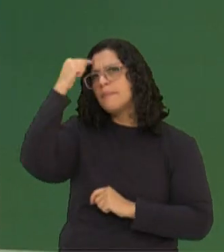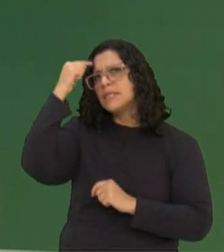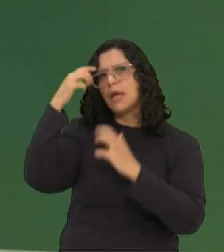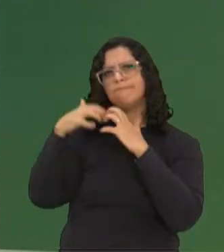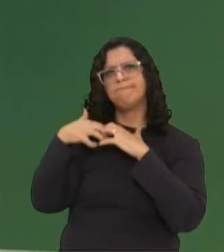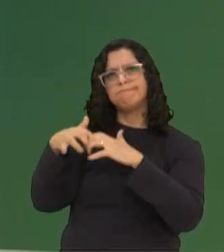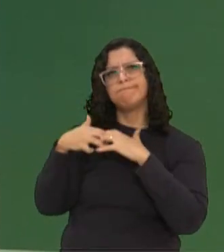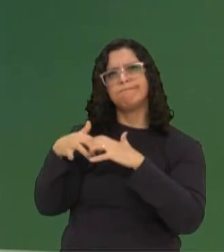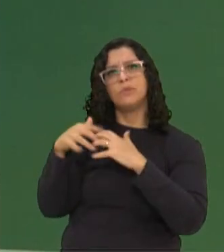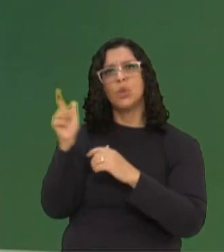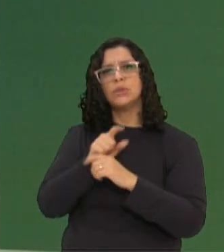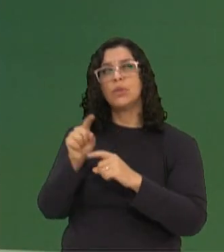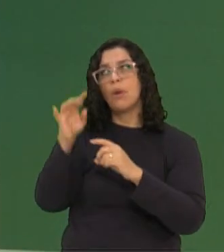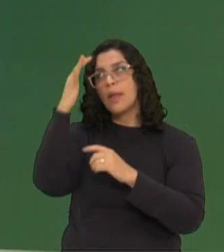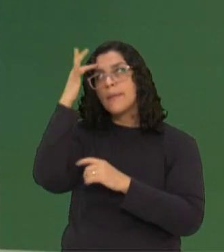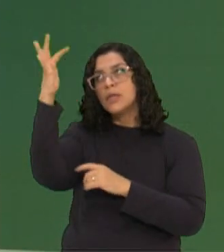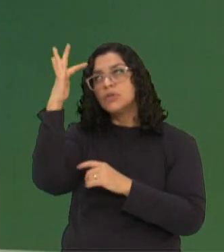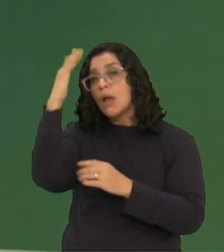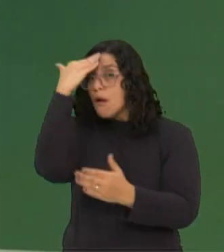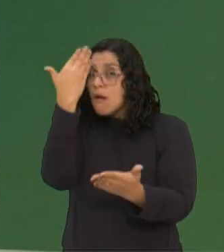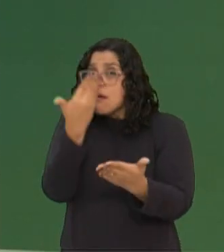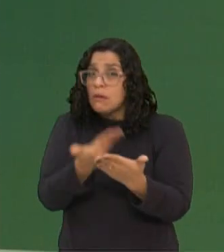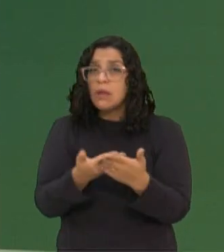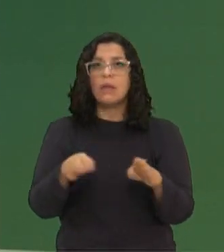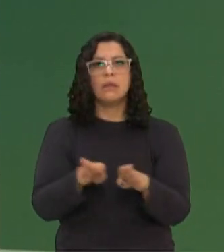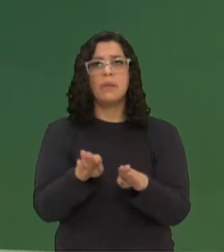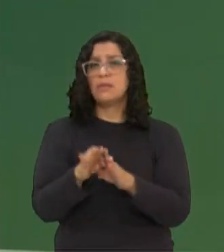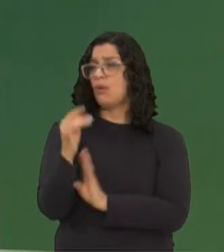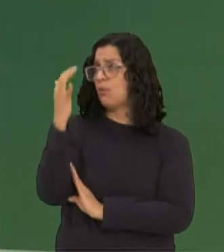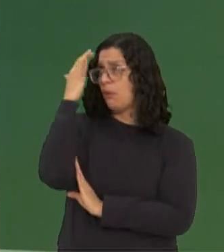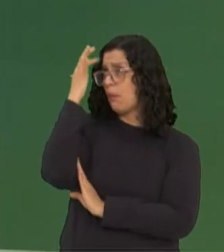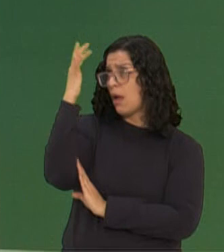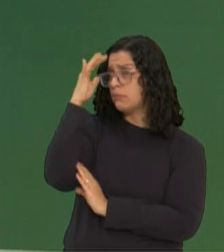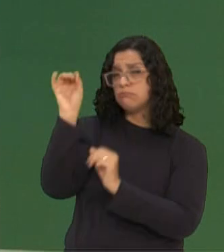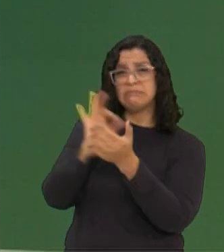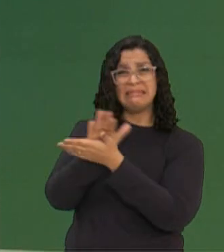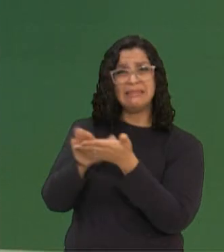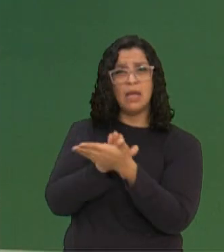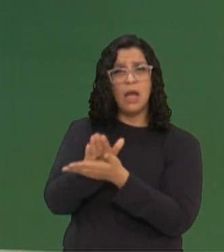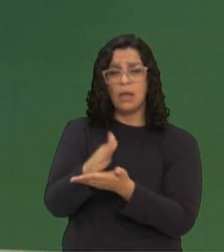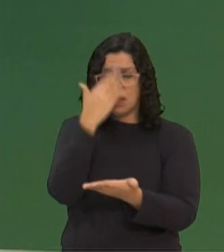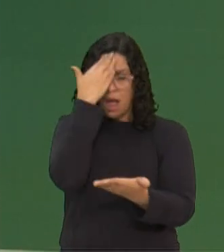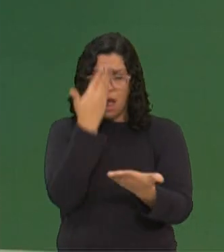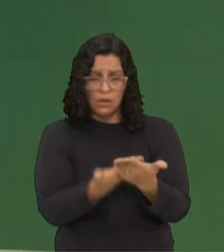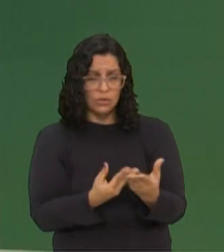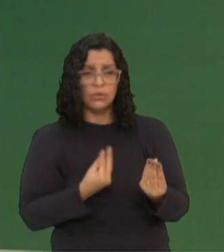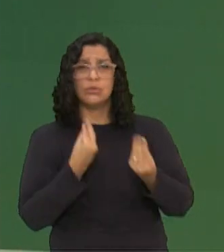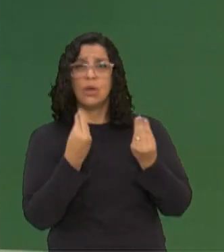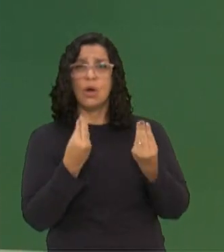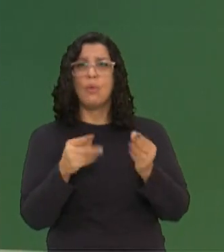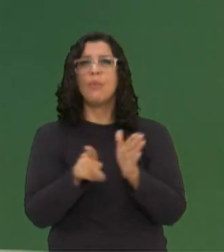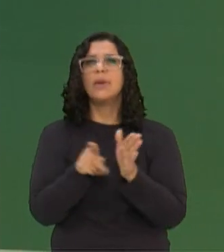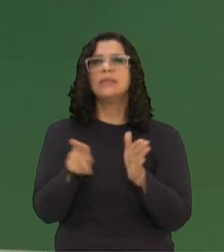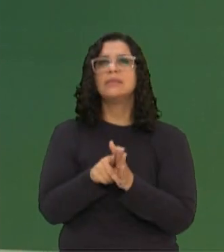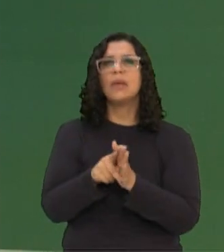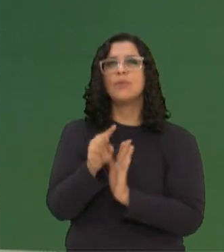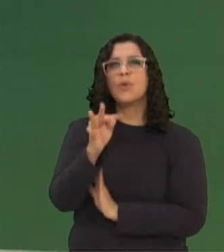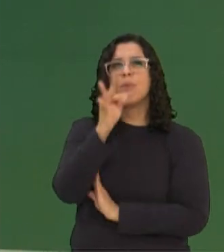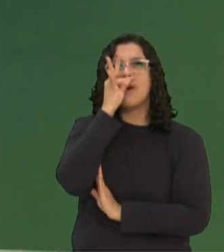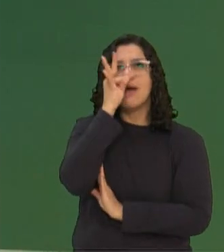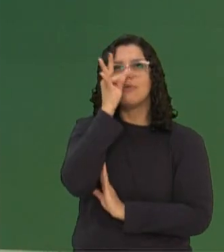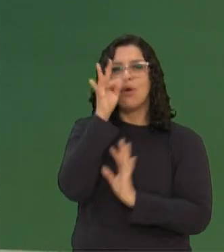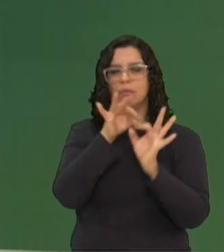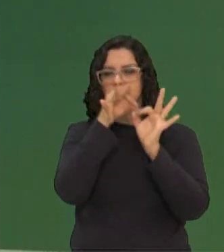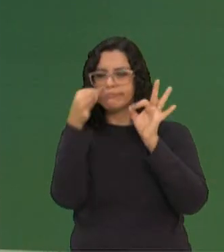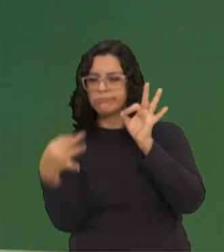minha imaginação e até a minha capacidade de acreditar. Se eu não penso, eu nem acredito. Uma samambaia não acredita, porque ela